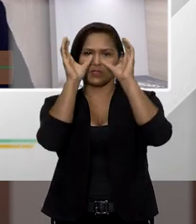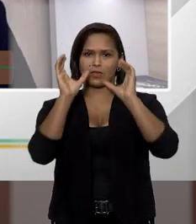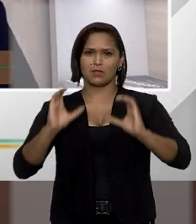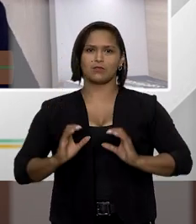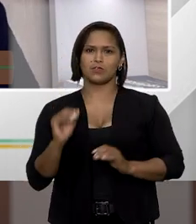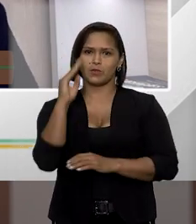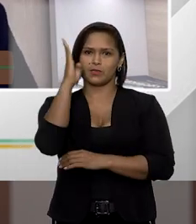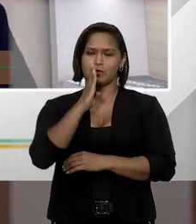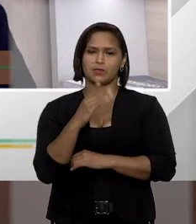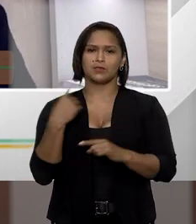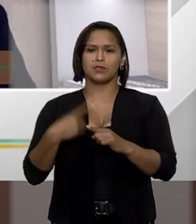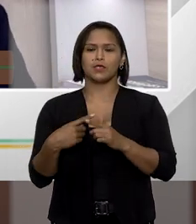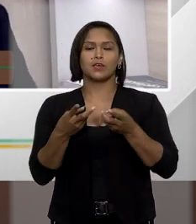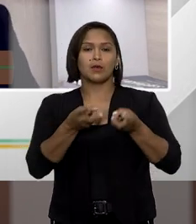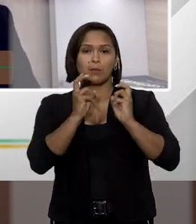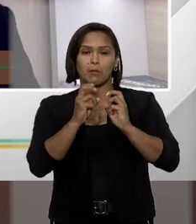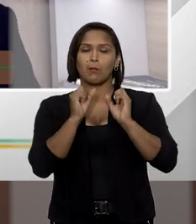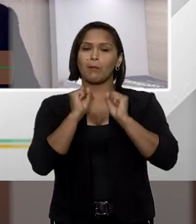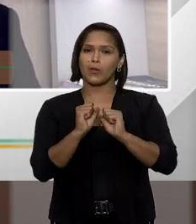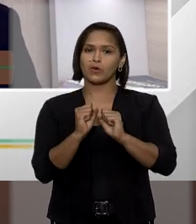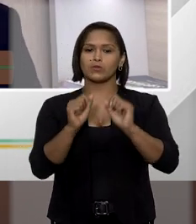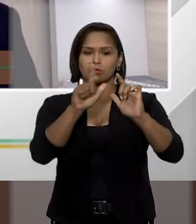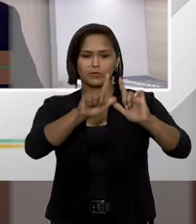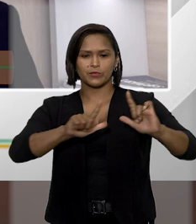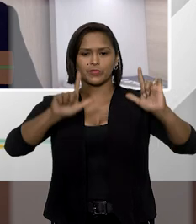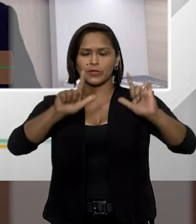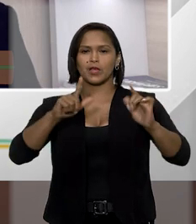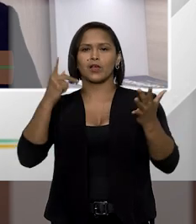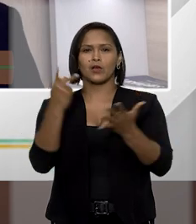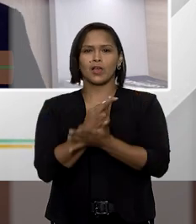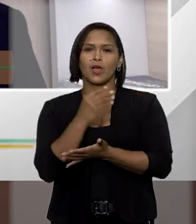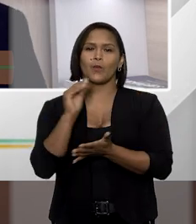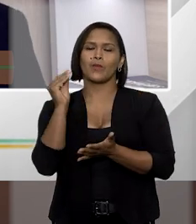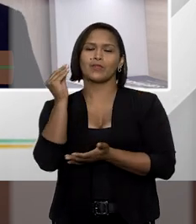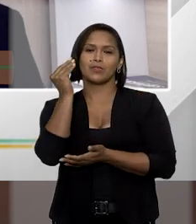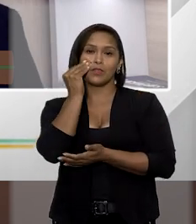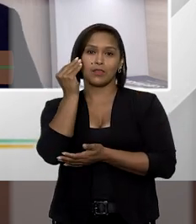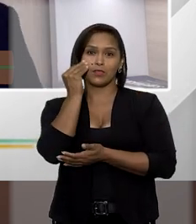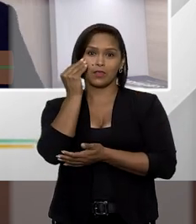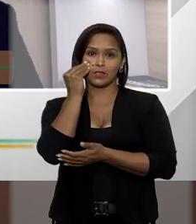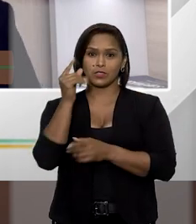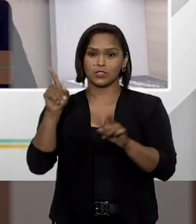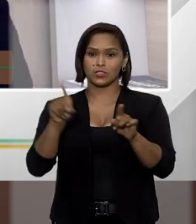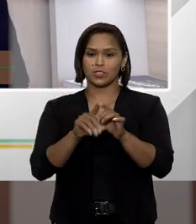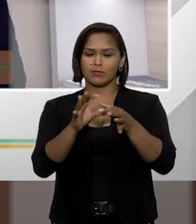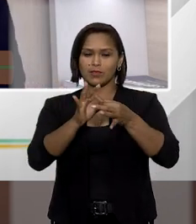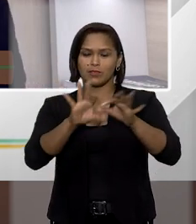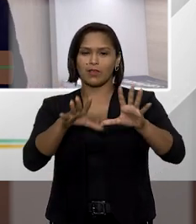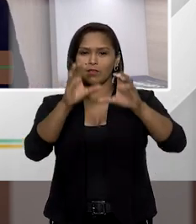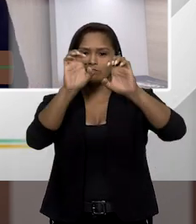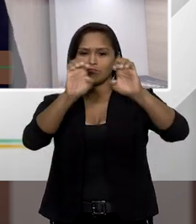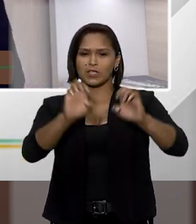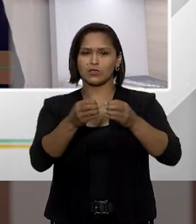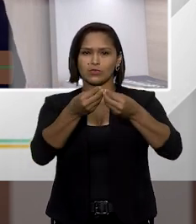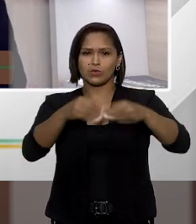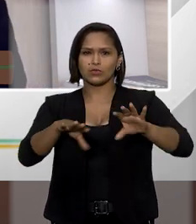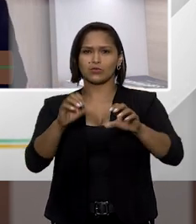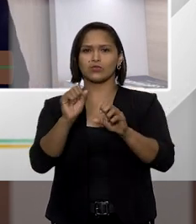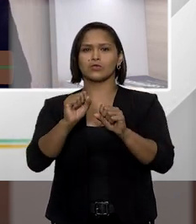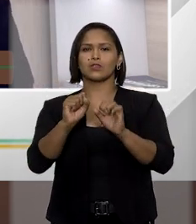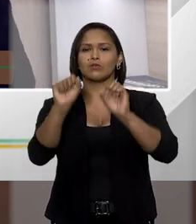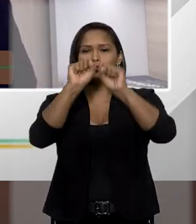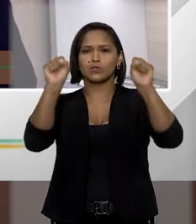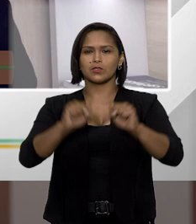cidadãos. O que nós verificamos na atual quadra é uma tentativa da desconstrução do